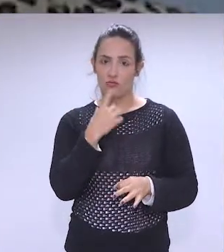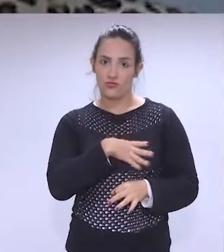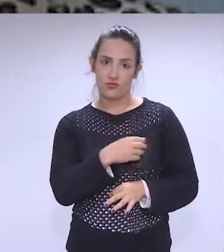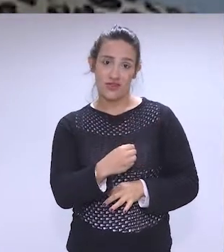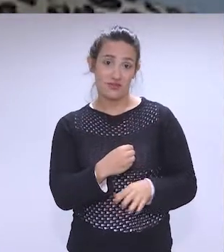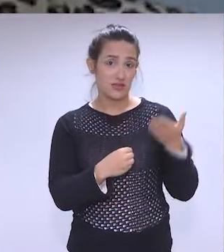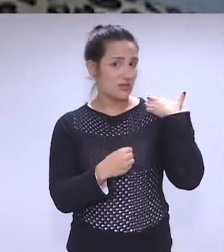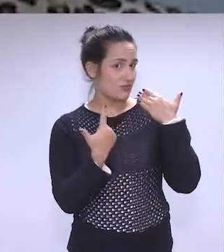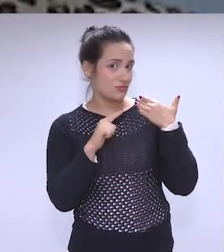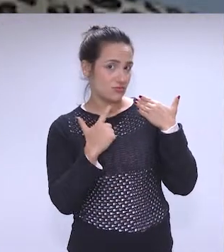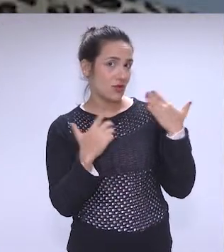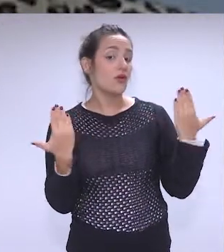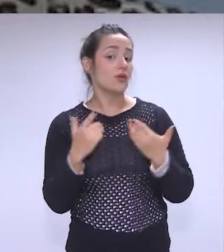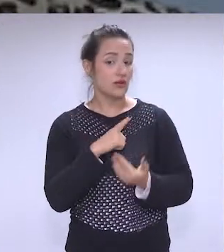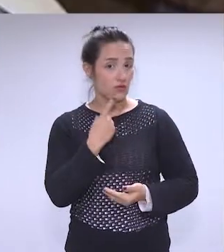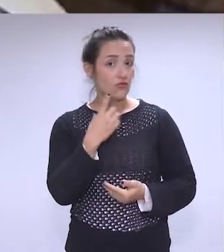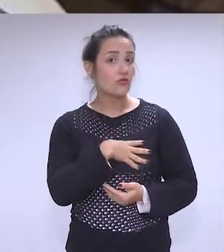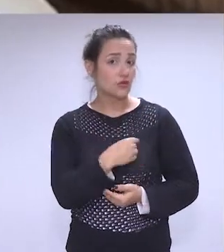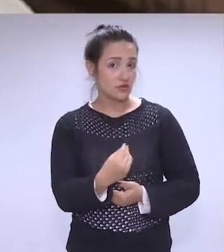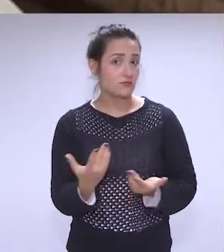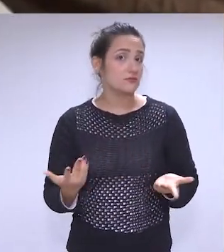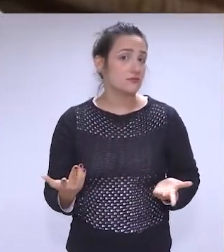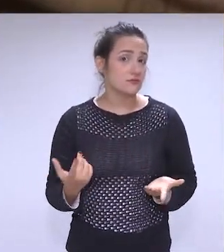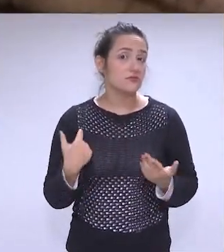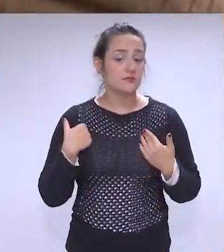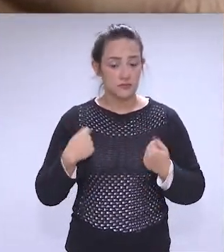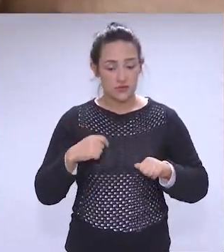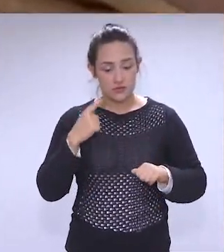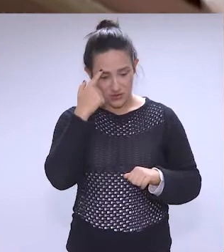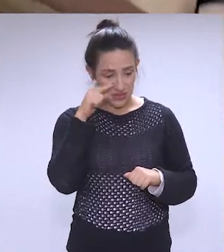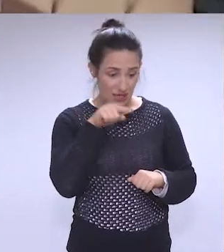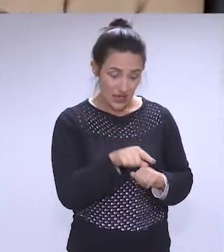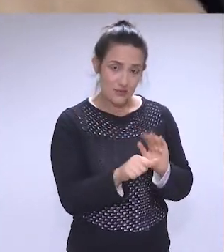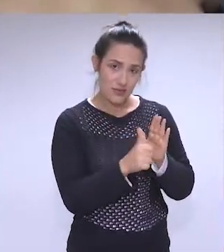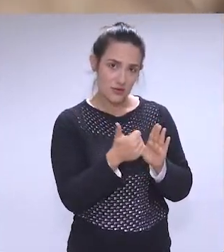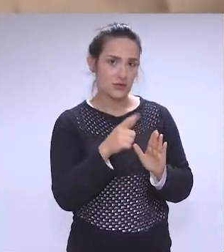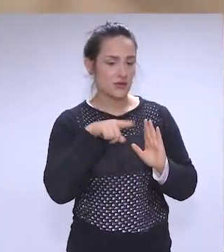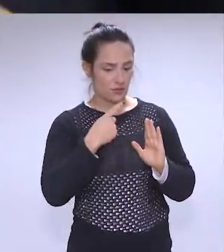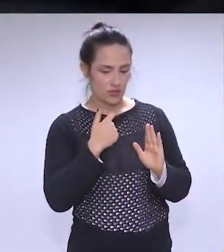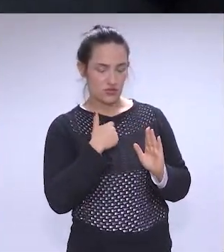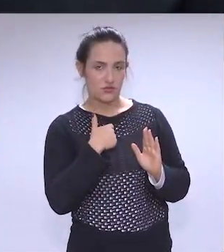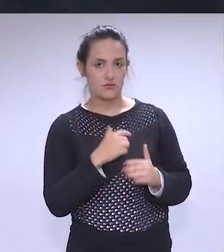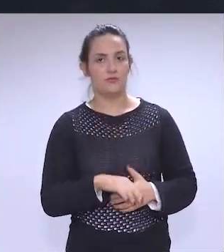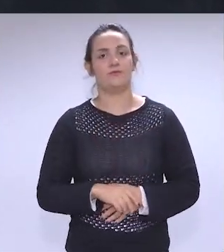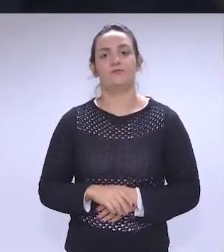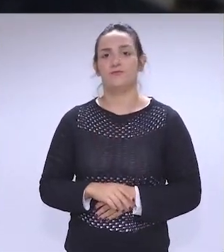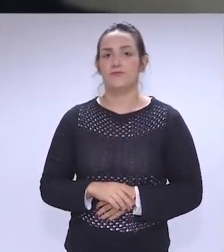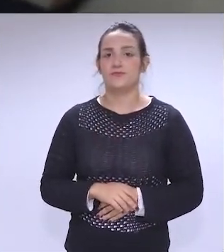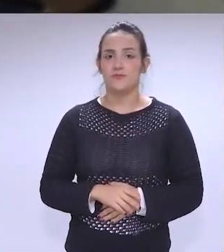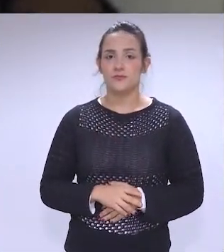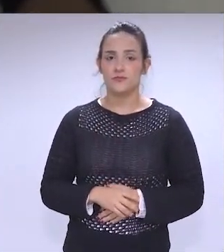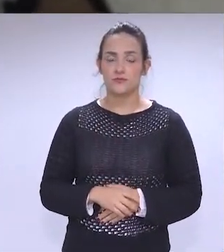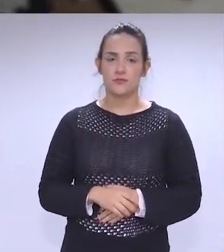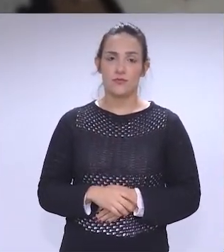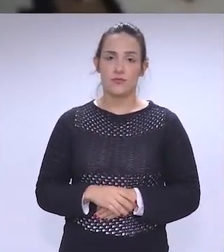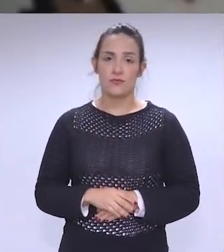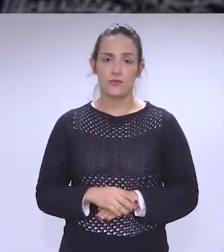né? Antes eu não tinha. Agora eu tenho que pensar primeiramente nele.